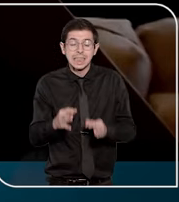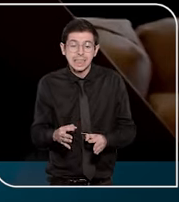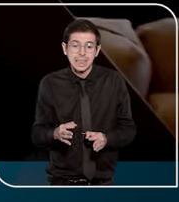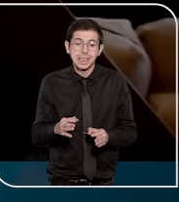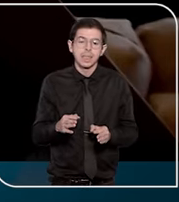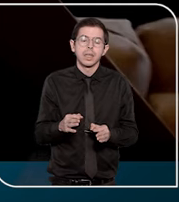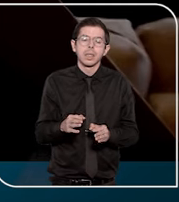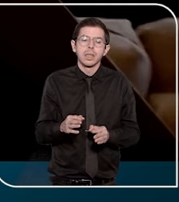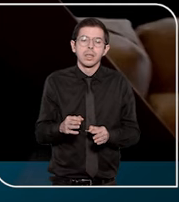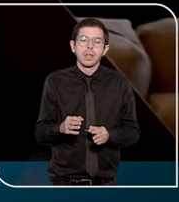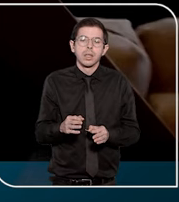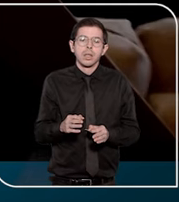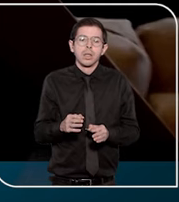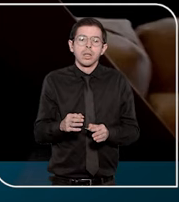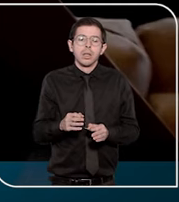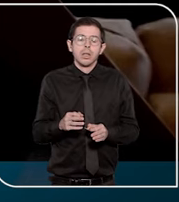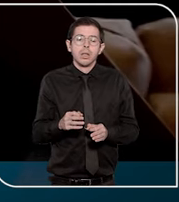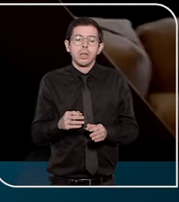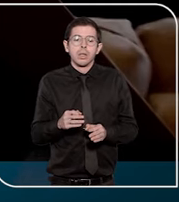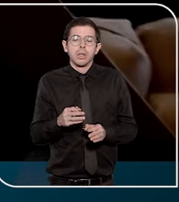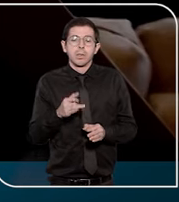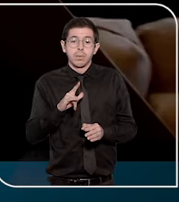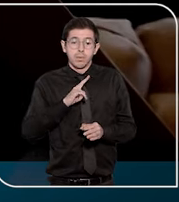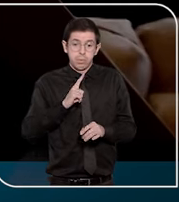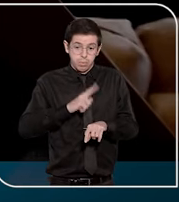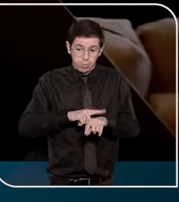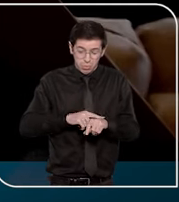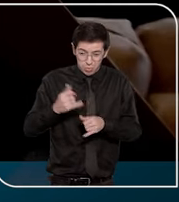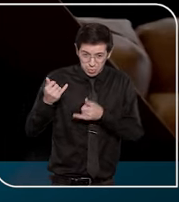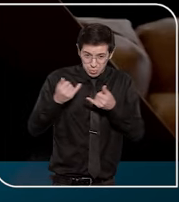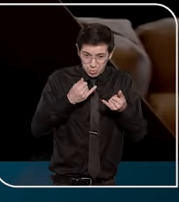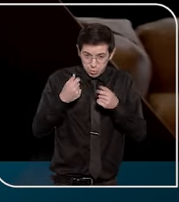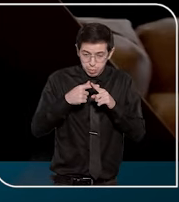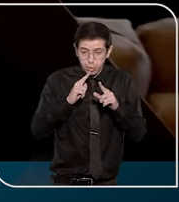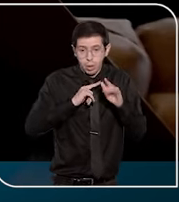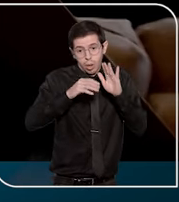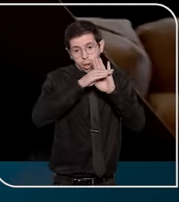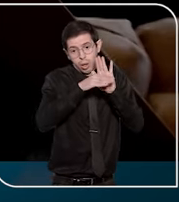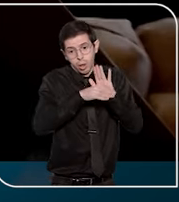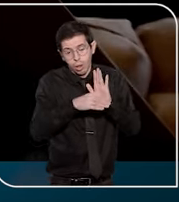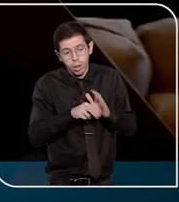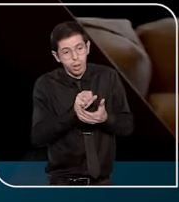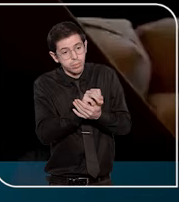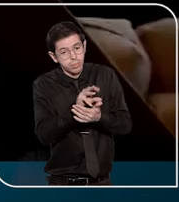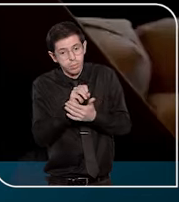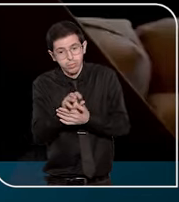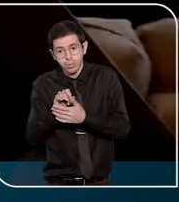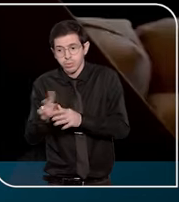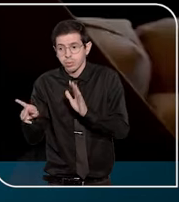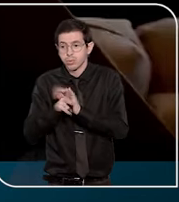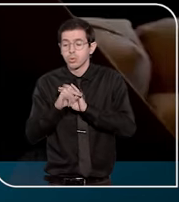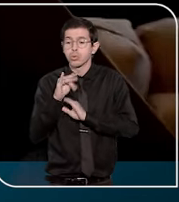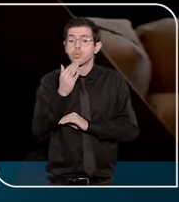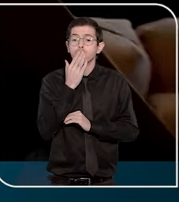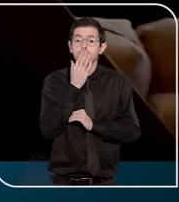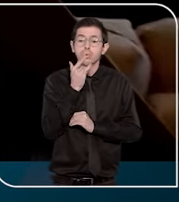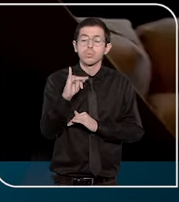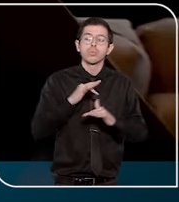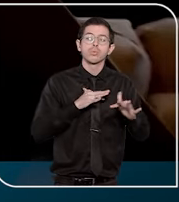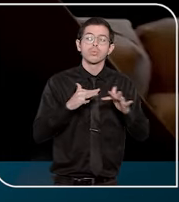digamos assim, de um relógio suíço nesses dados, porque esses dados são tabulados conforme lançamentos que são feitos nos tipos de movimento.